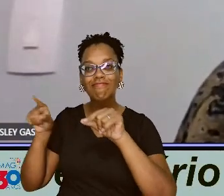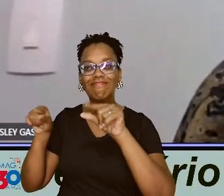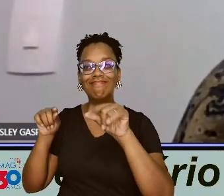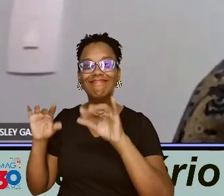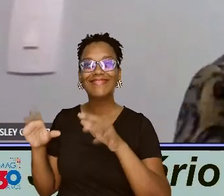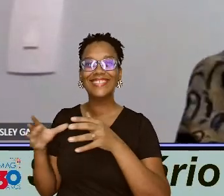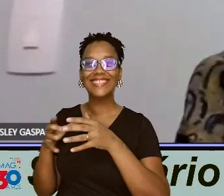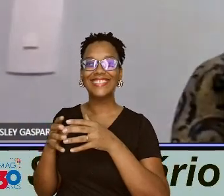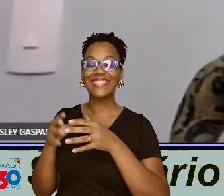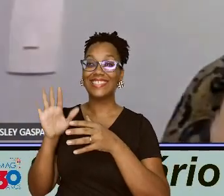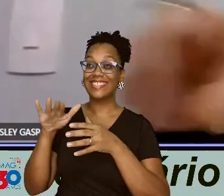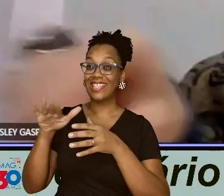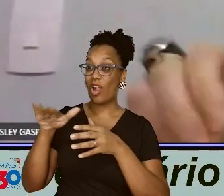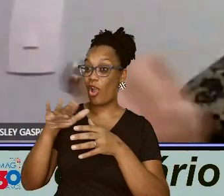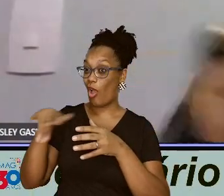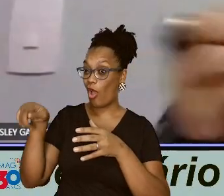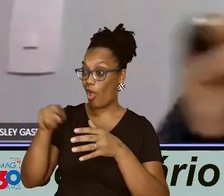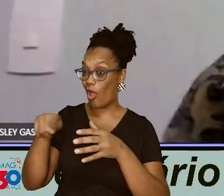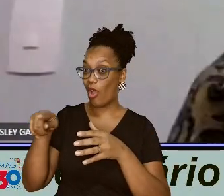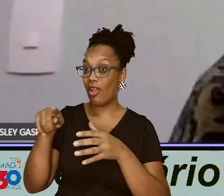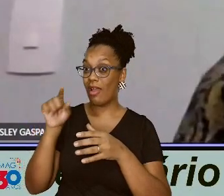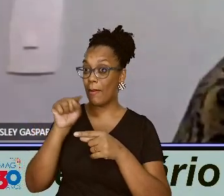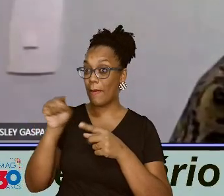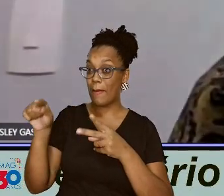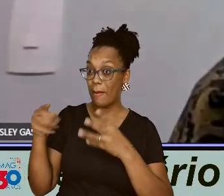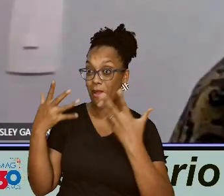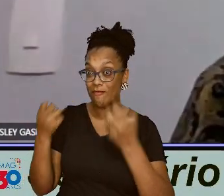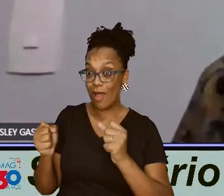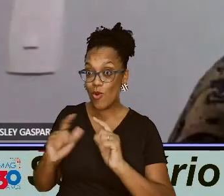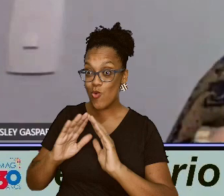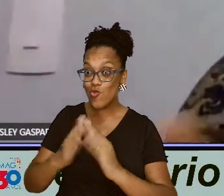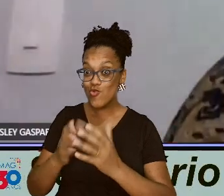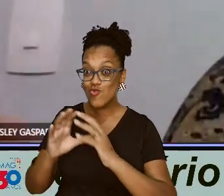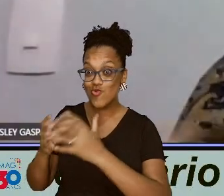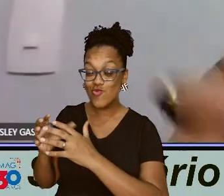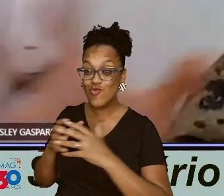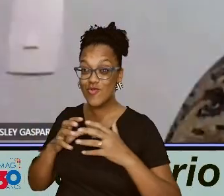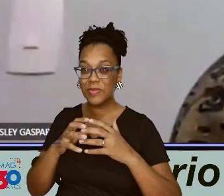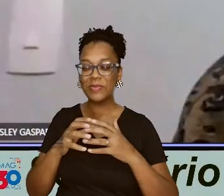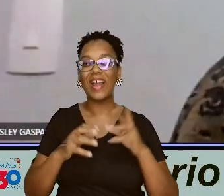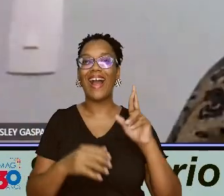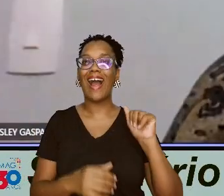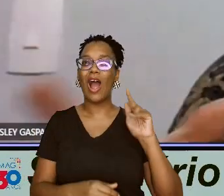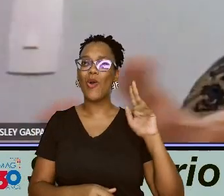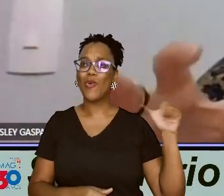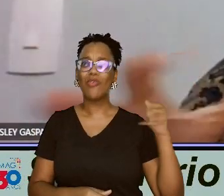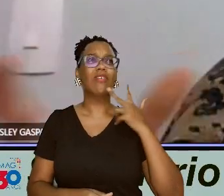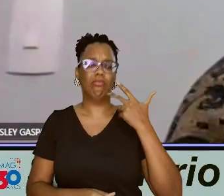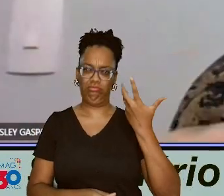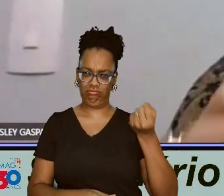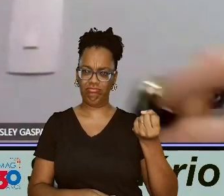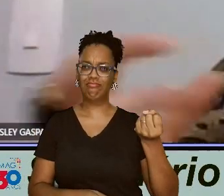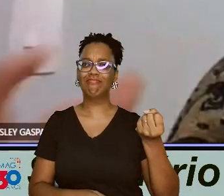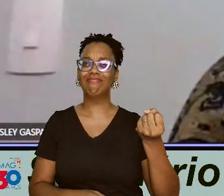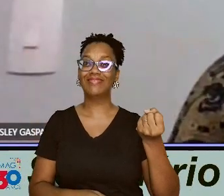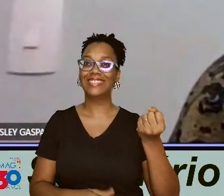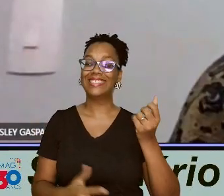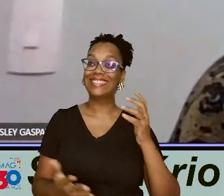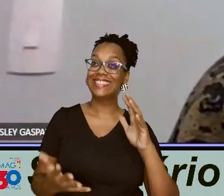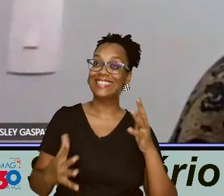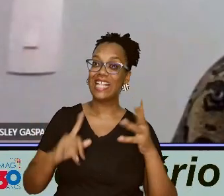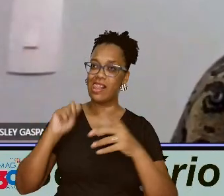Lunardelli chegou e falou assim, esse, vamos montar uns grupinhos? E o Raul falou, vamos. E meio que